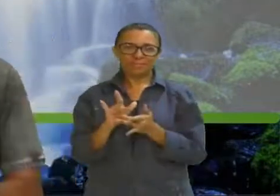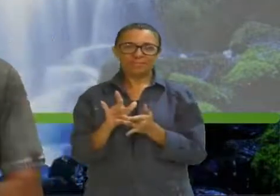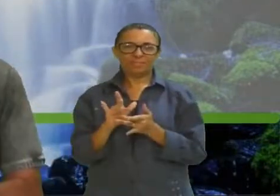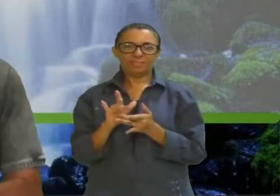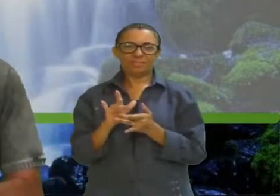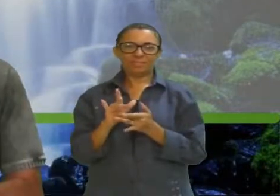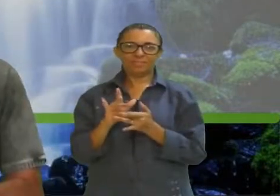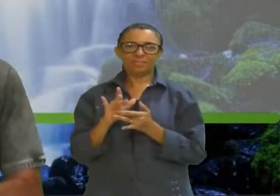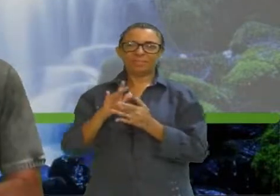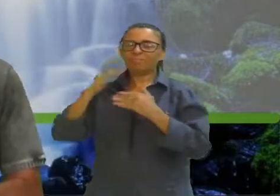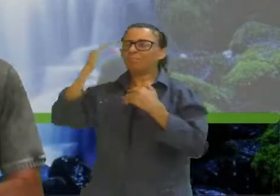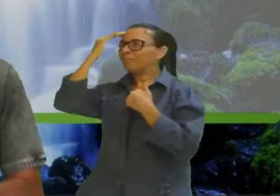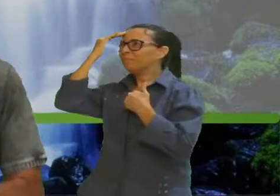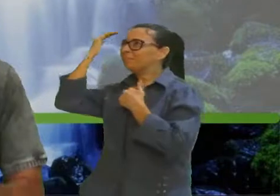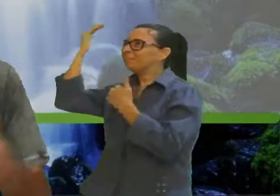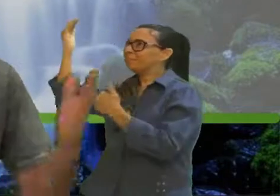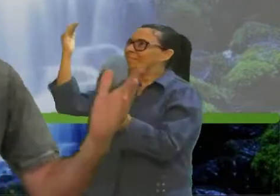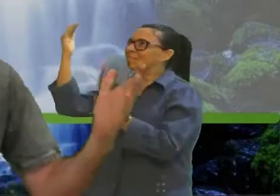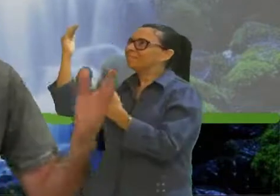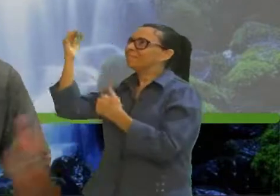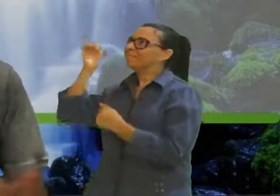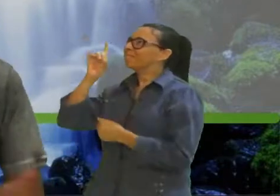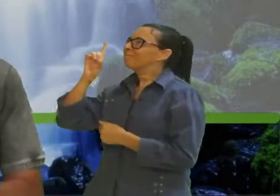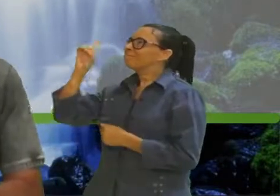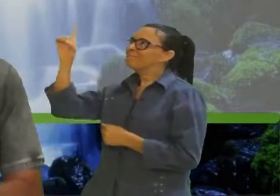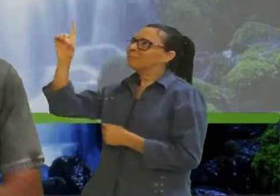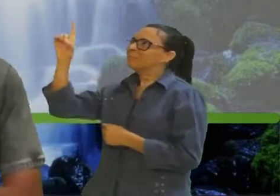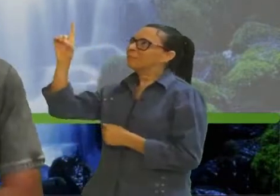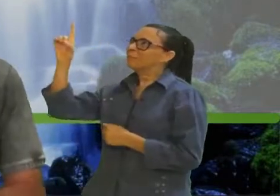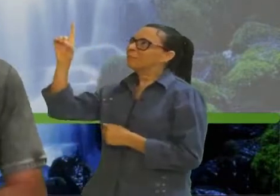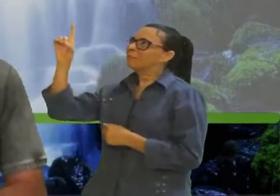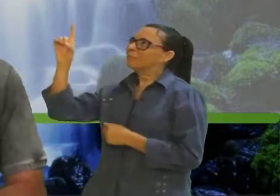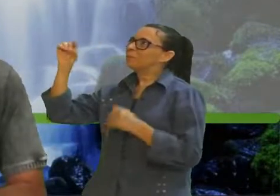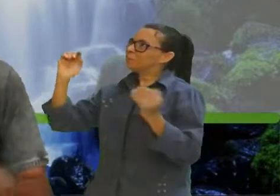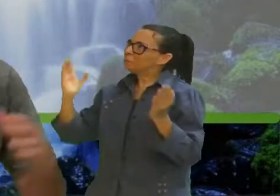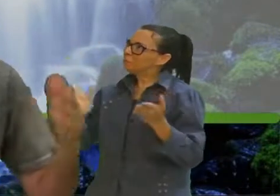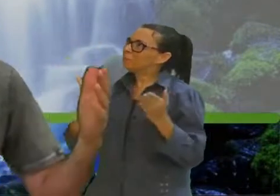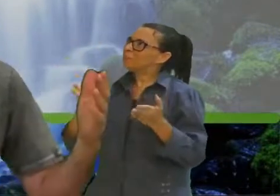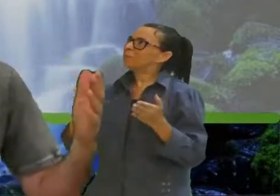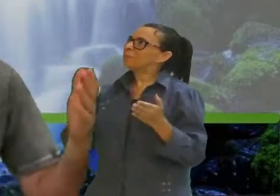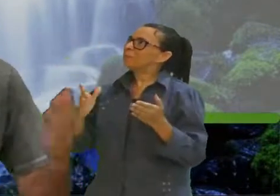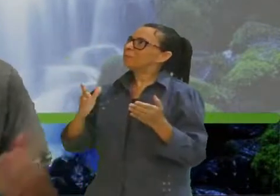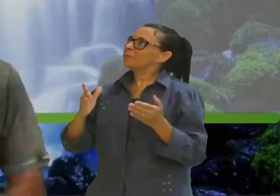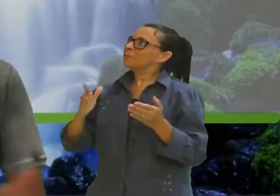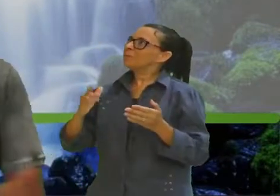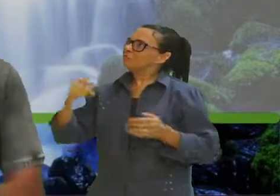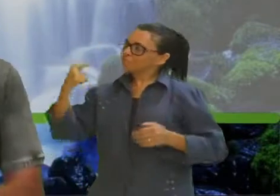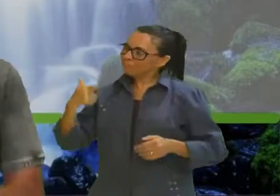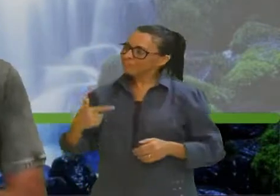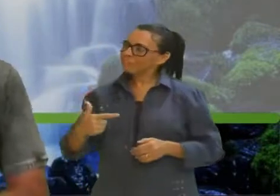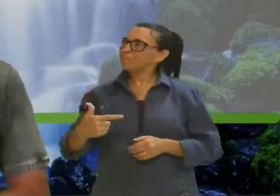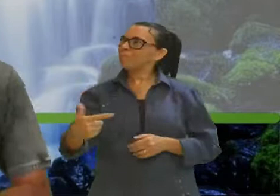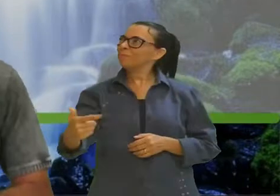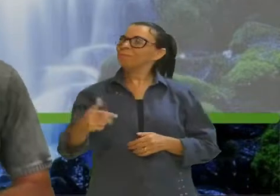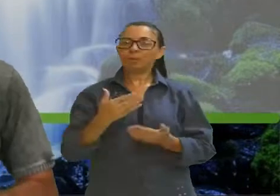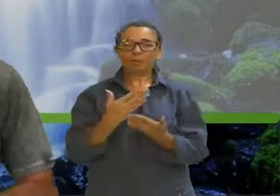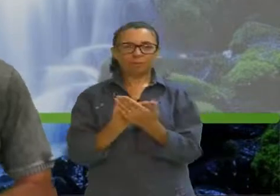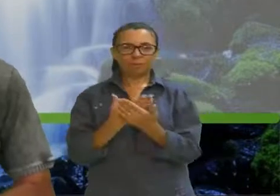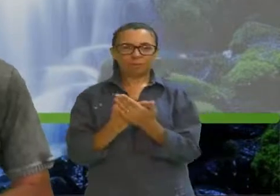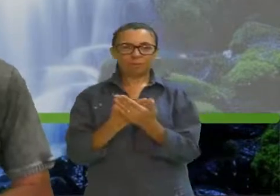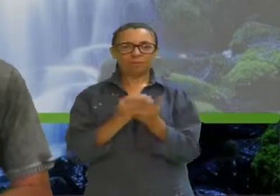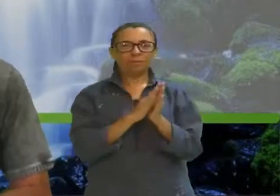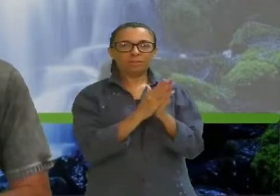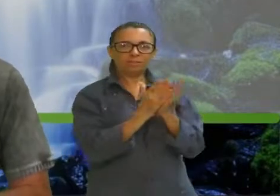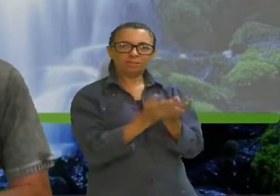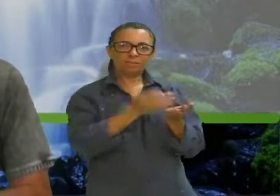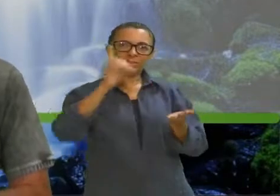que estivéssemos aqui em mais um encontro, em mais uma lição da escola bíblica que nós estamos fazendo na terça,